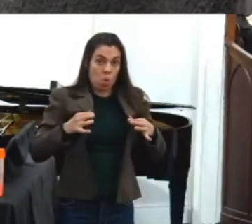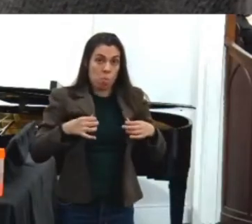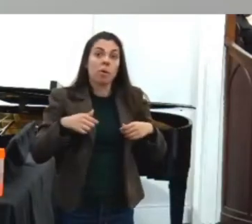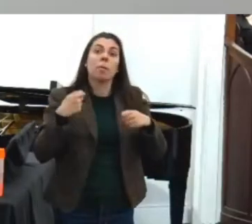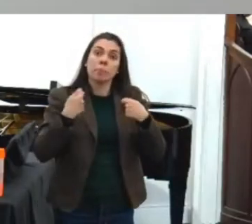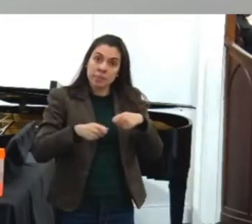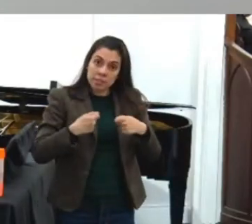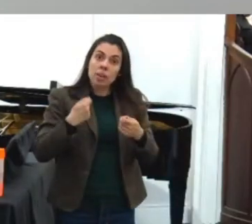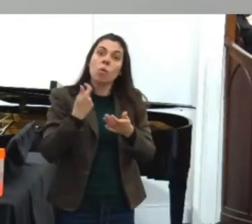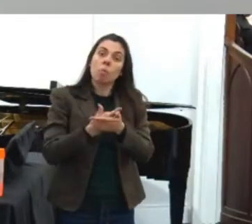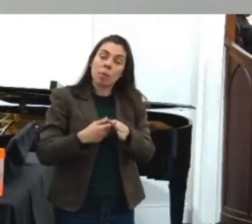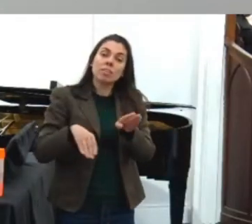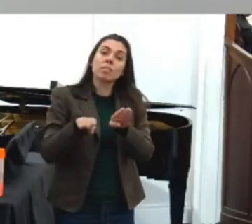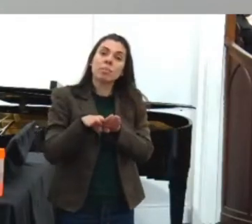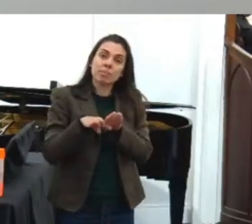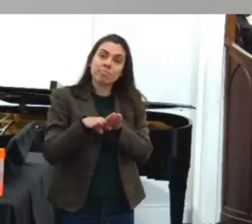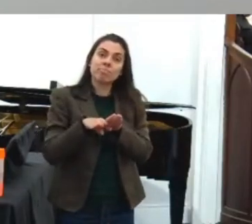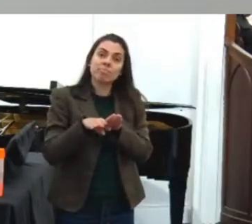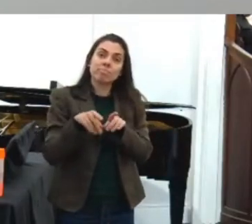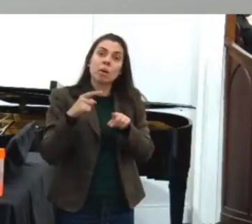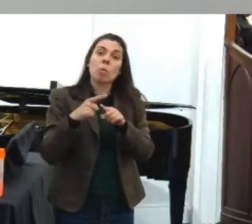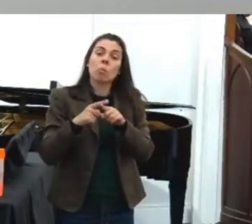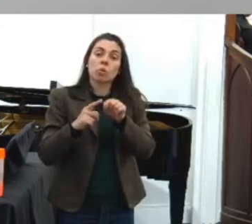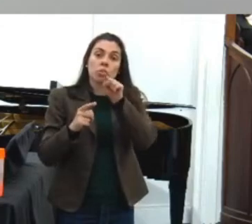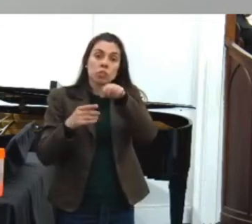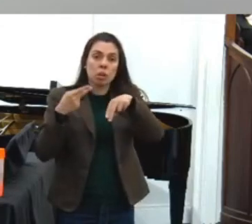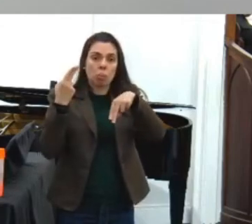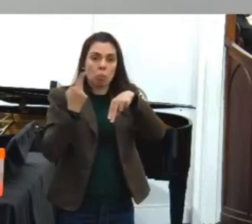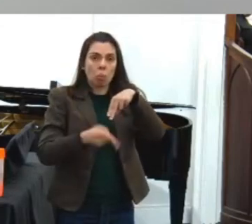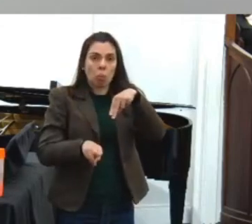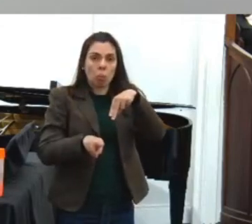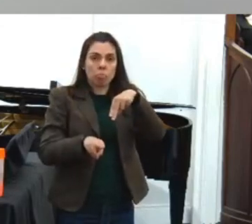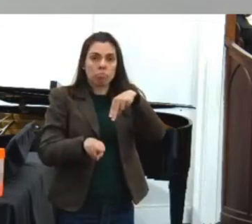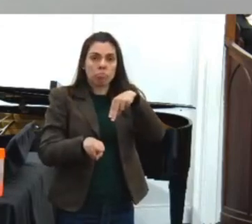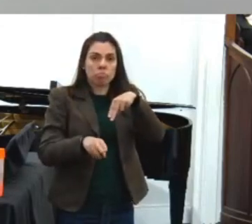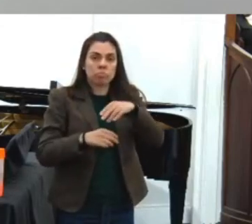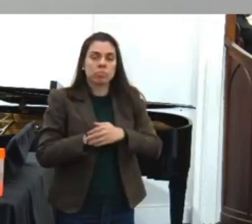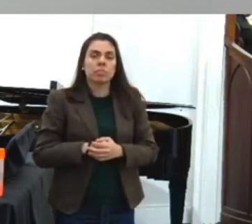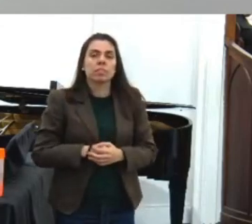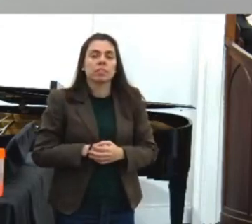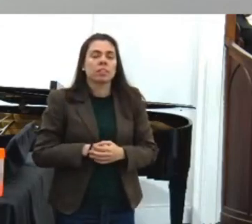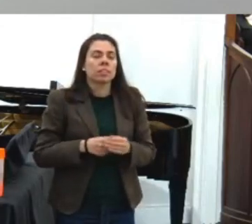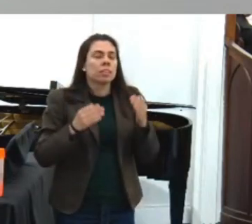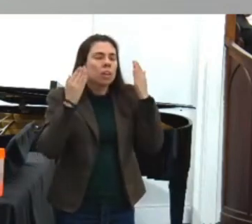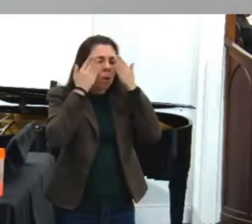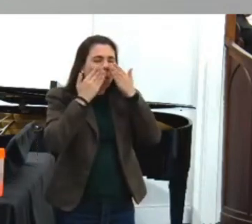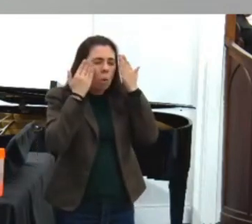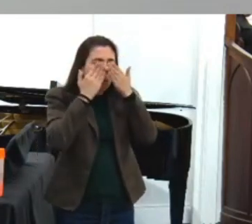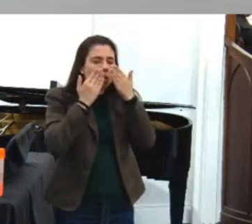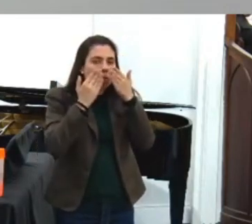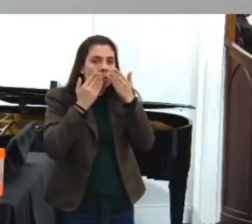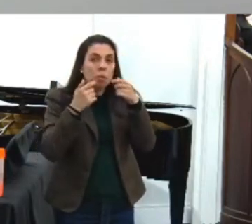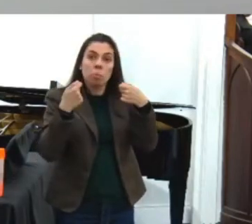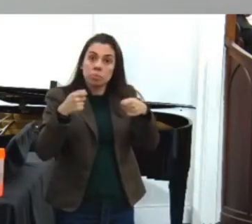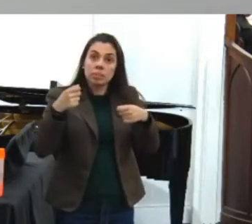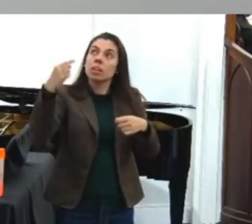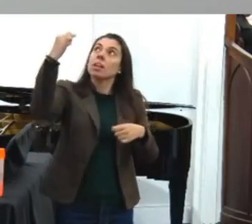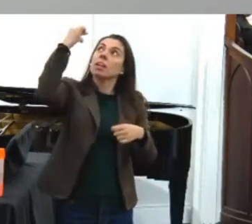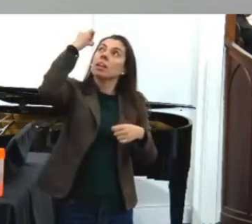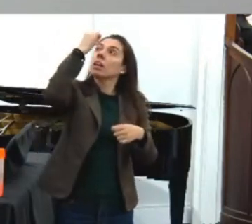fique evidente. E colírio para ungir os olhos, a fim de que você possa ver.